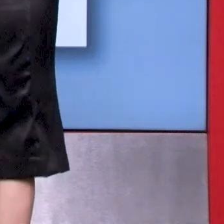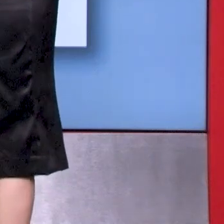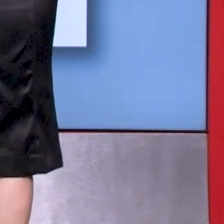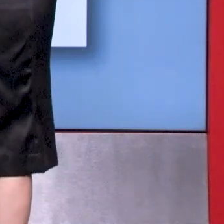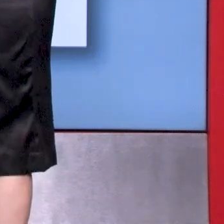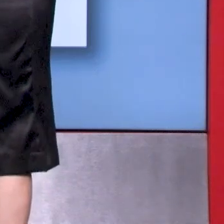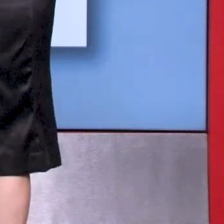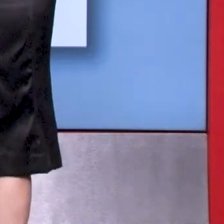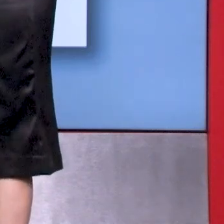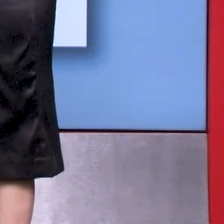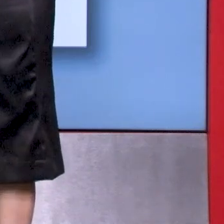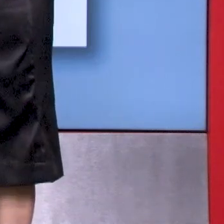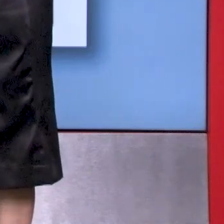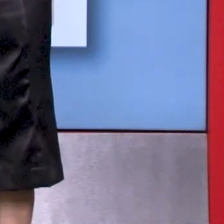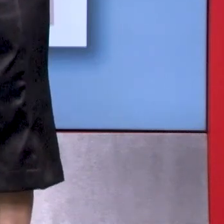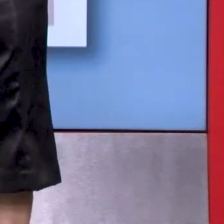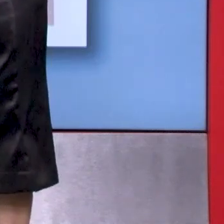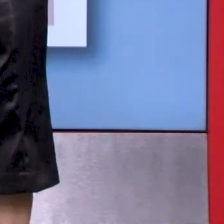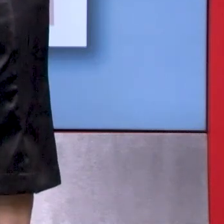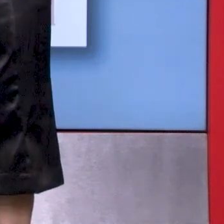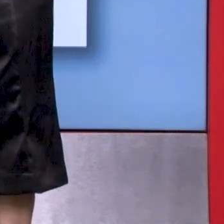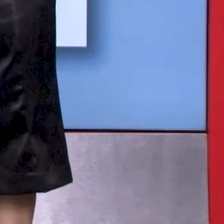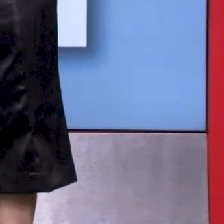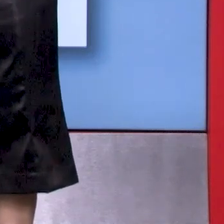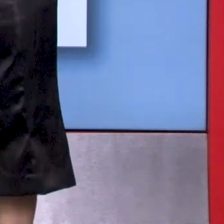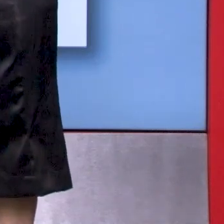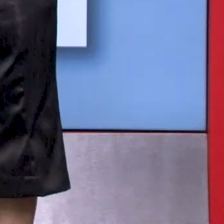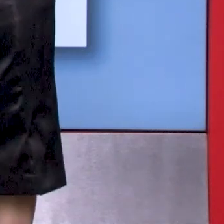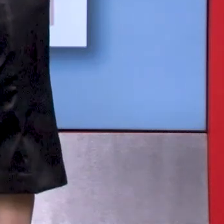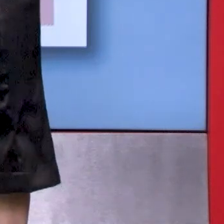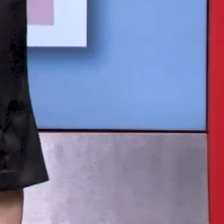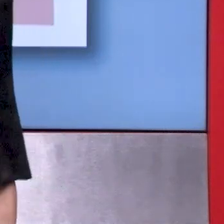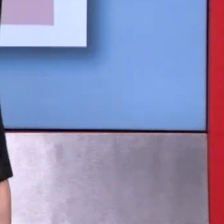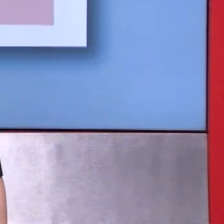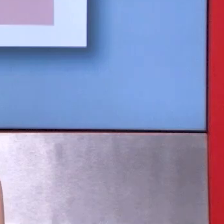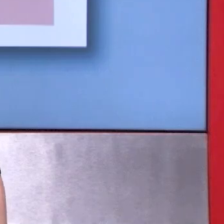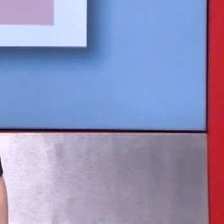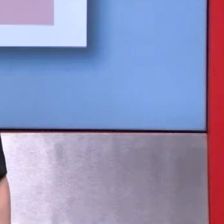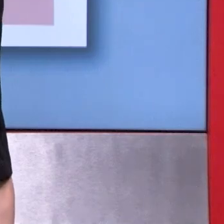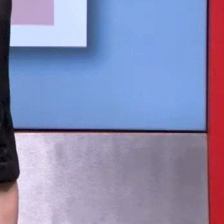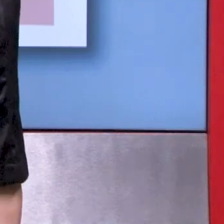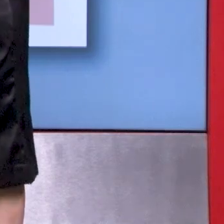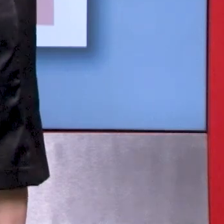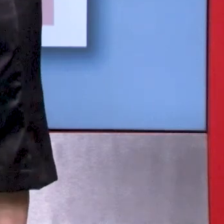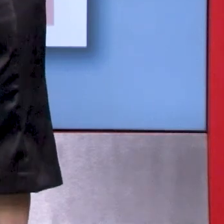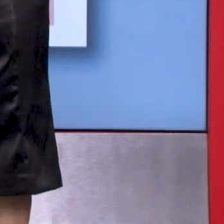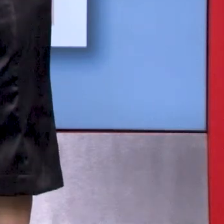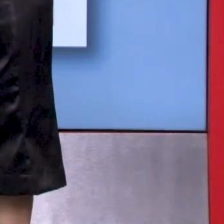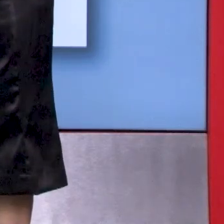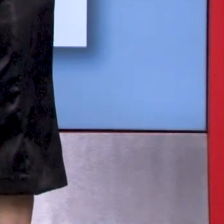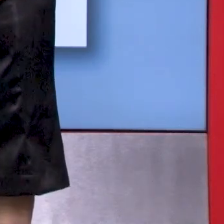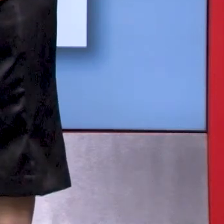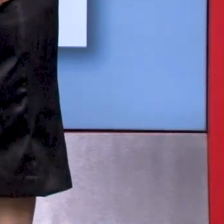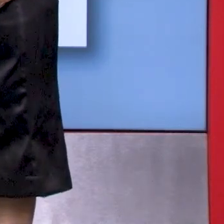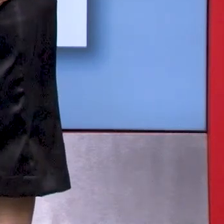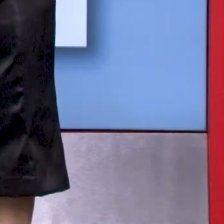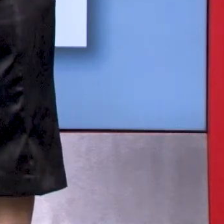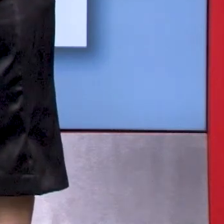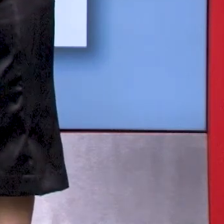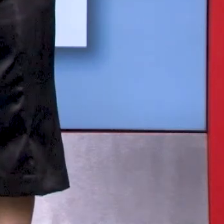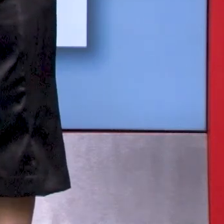cidade, a classe, se é bebê, se é criança, intermediário, ali estão todas as